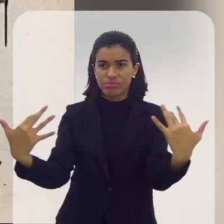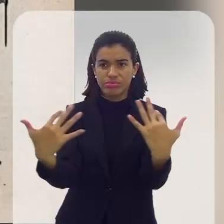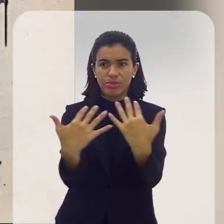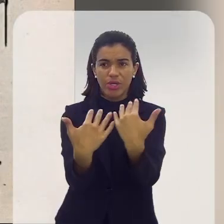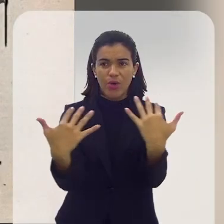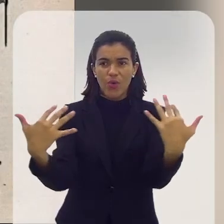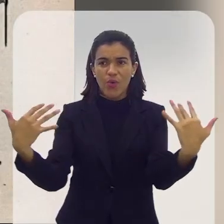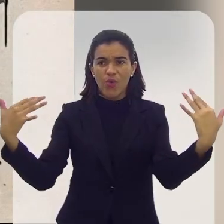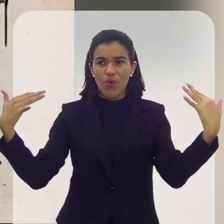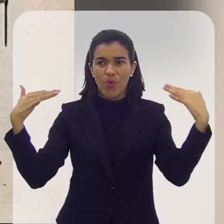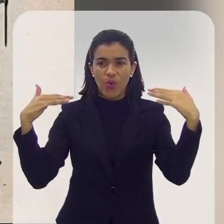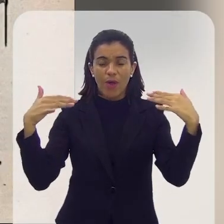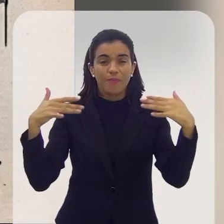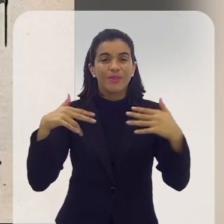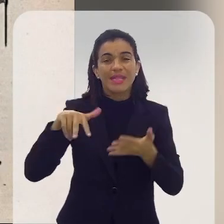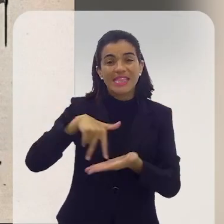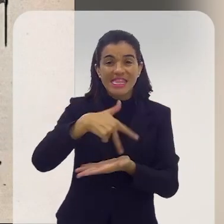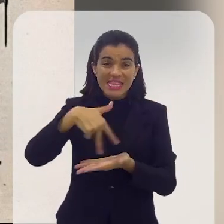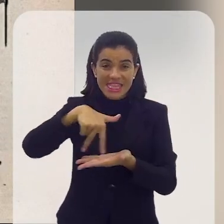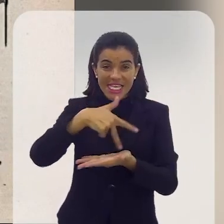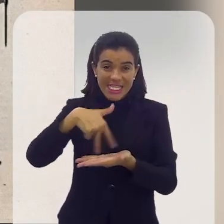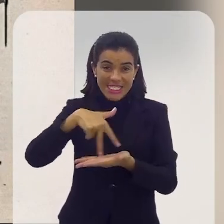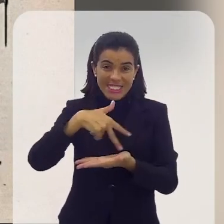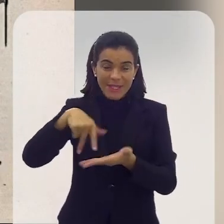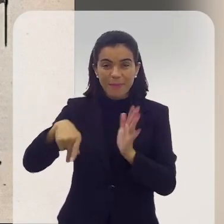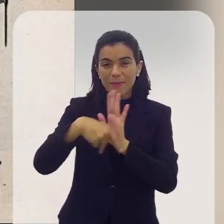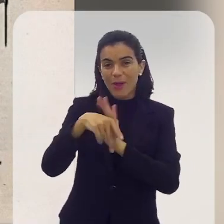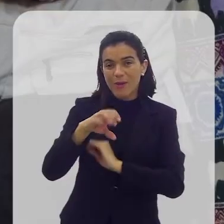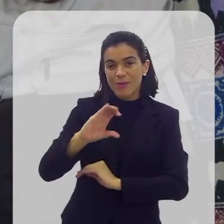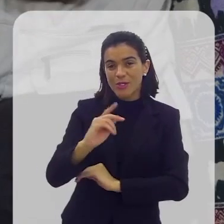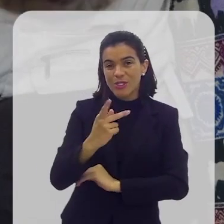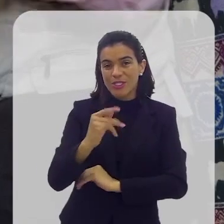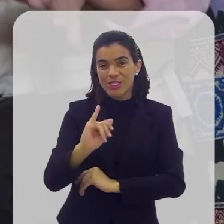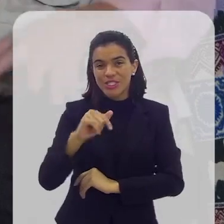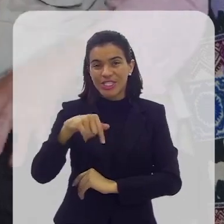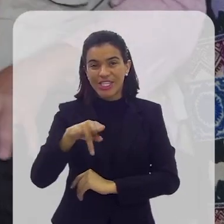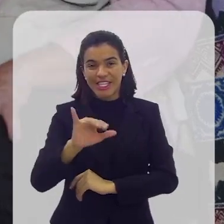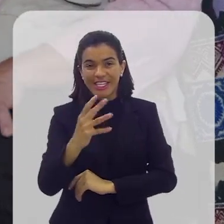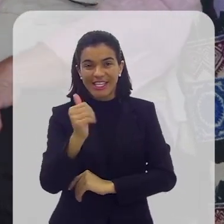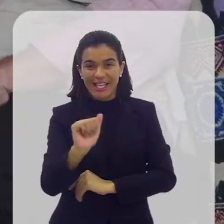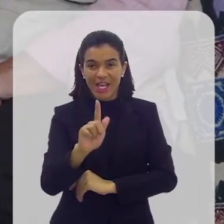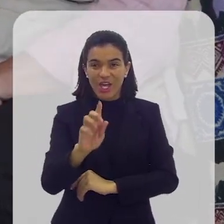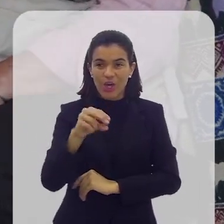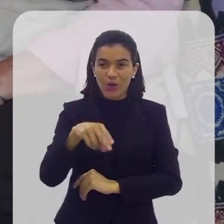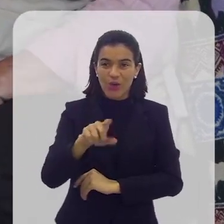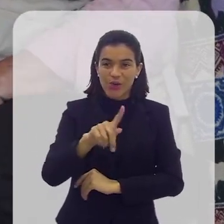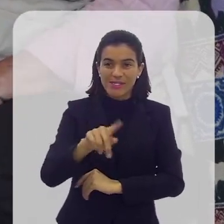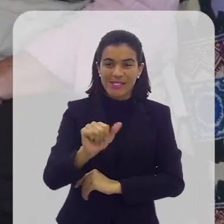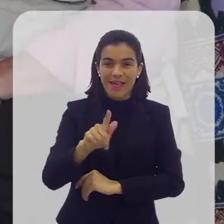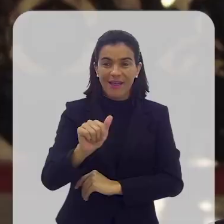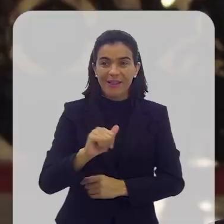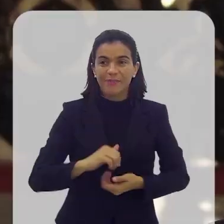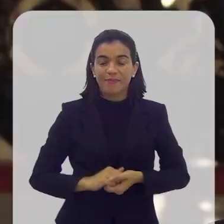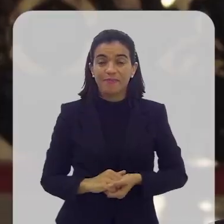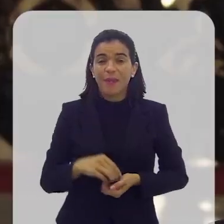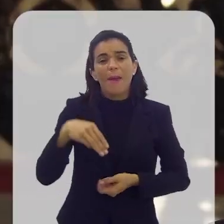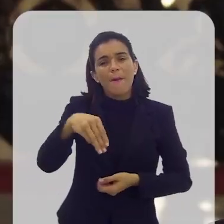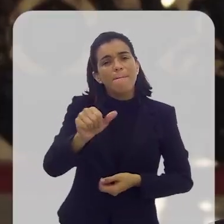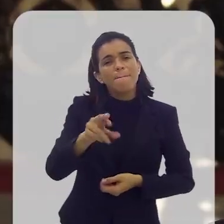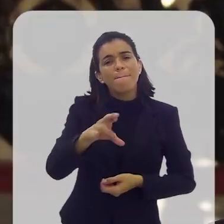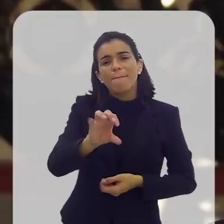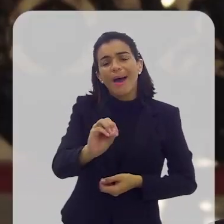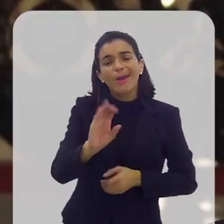da presidência, então aqui tem as marcas da República, e tem um tempo que deixa evidente as